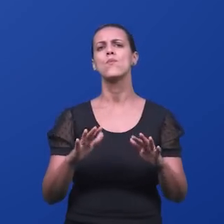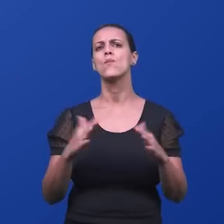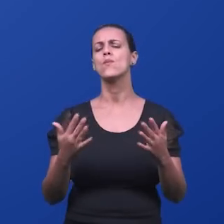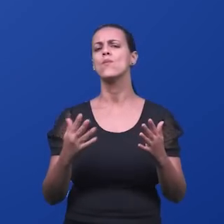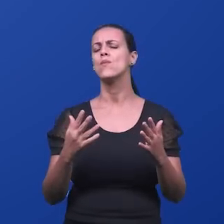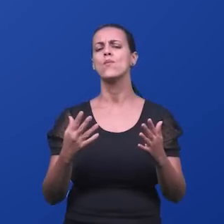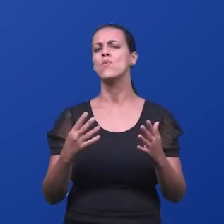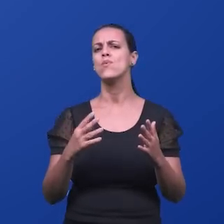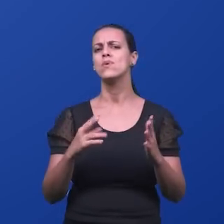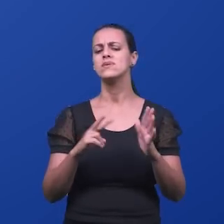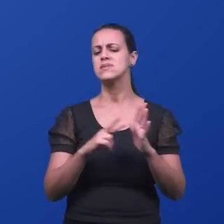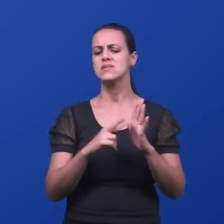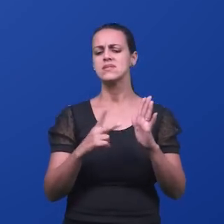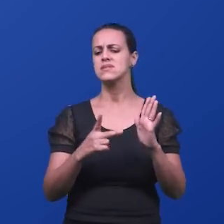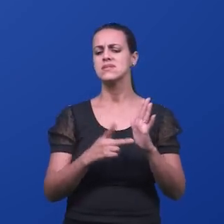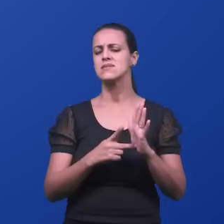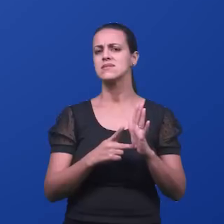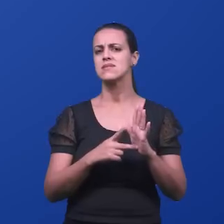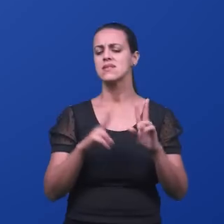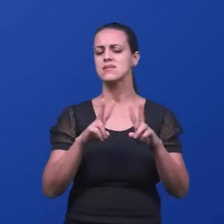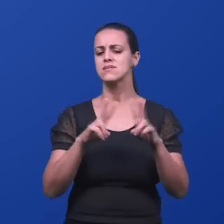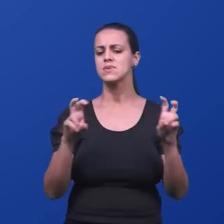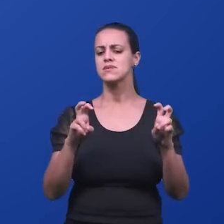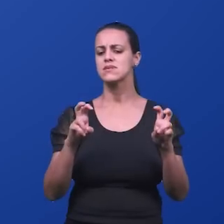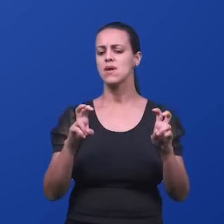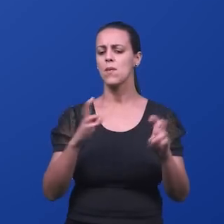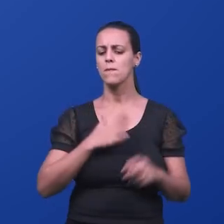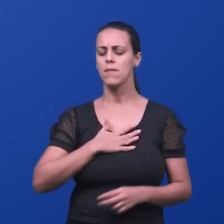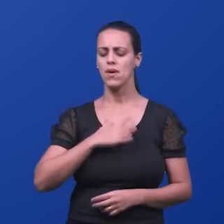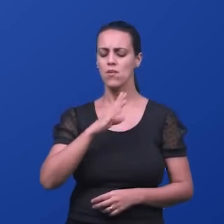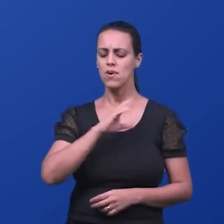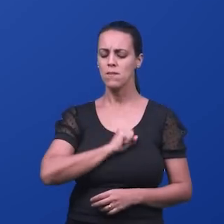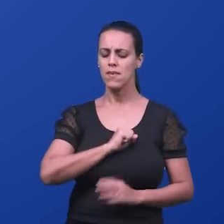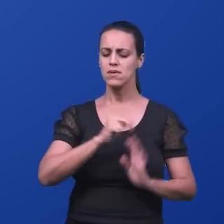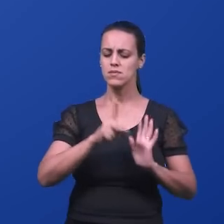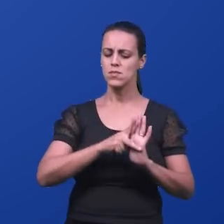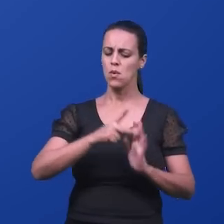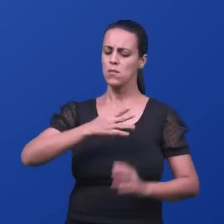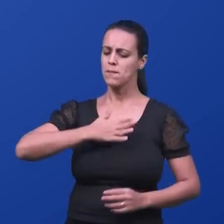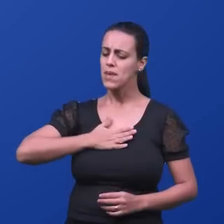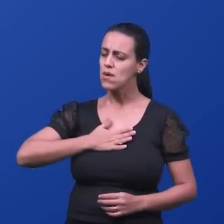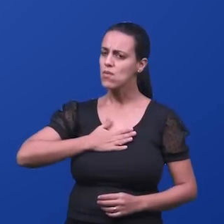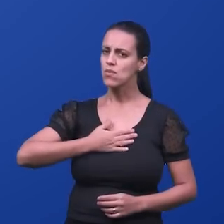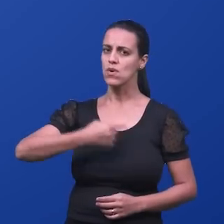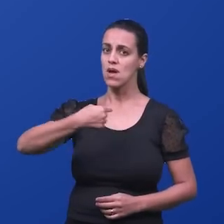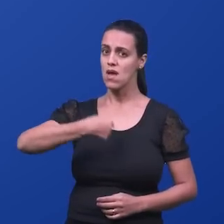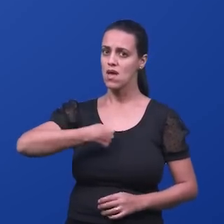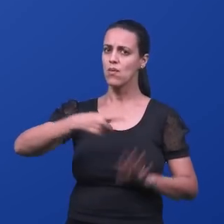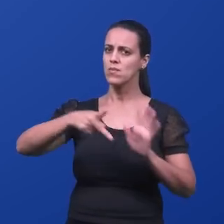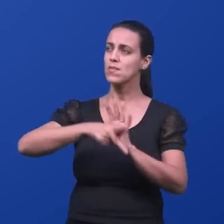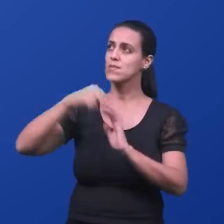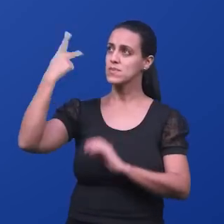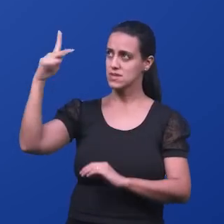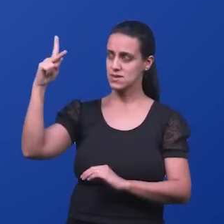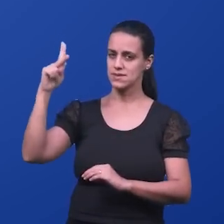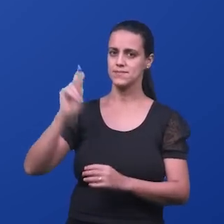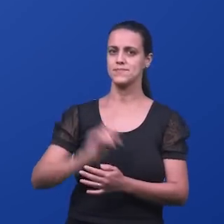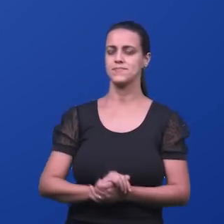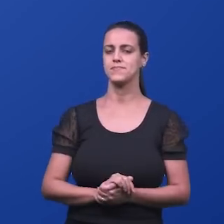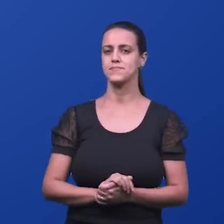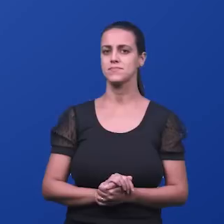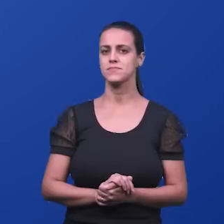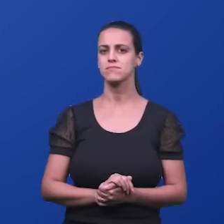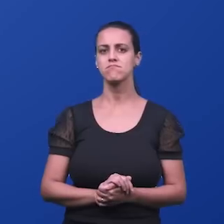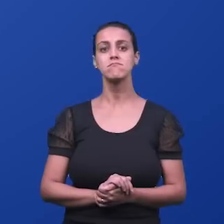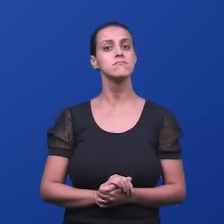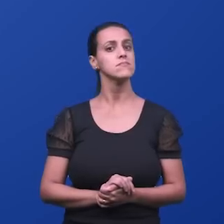o significado da expressão "o meu amado é meu e eu sou dele"? Meus